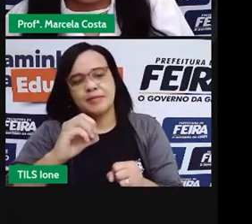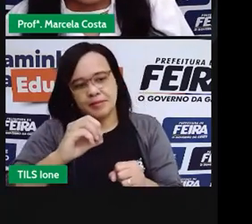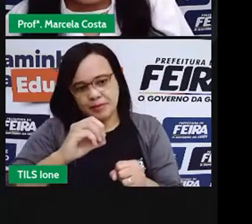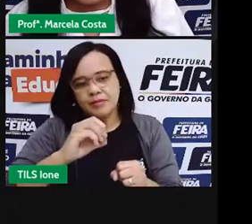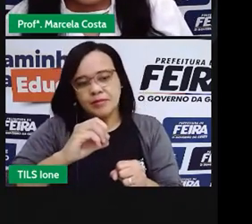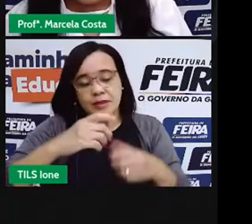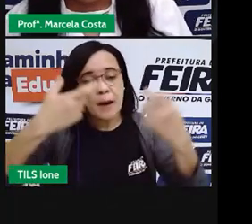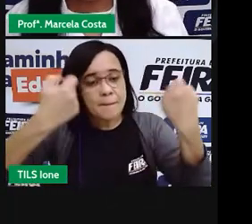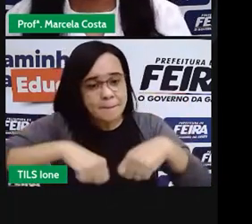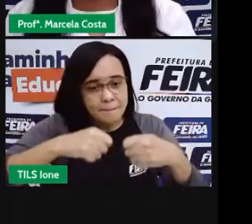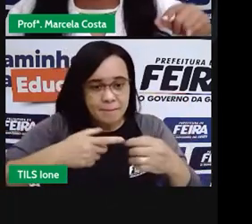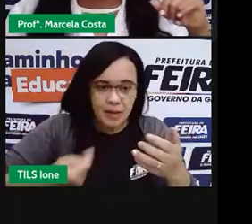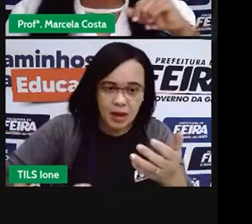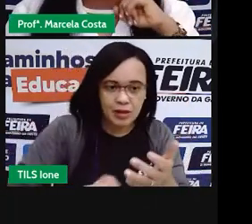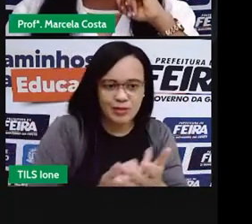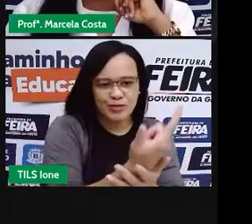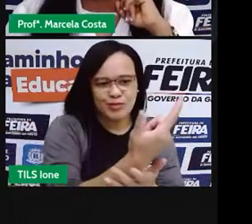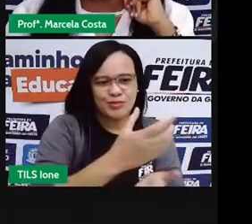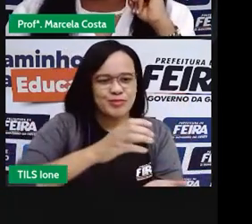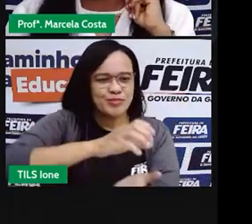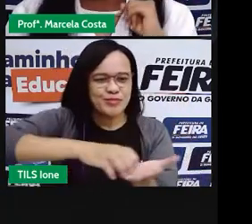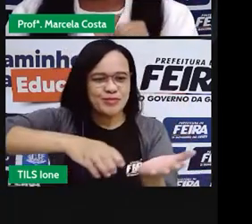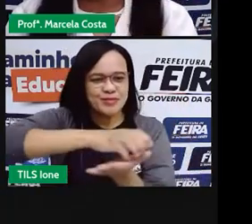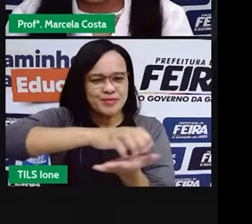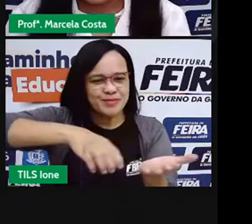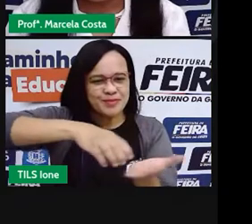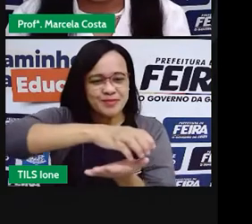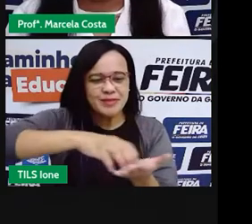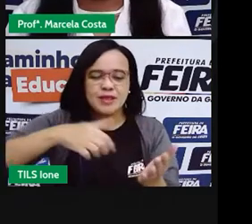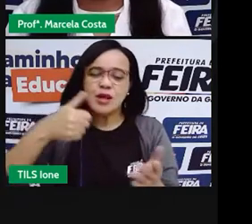Thiago precisa, porque o carrinho custa